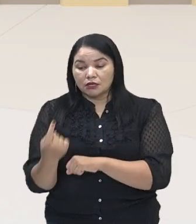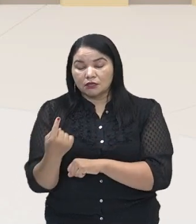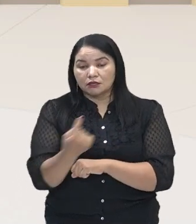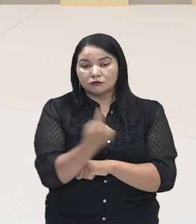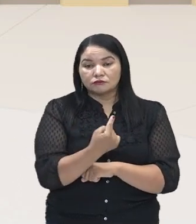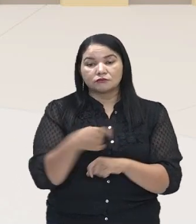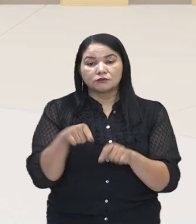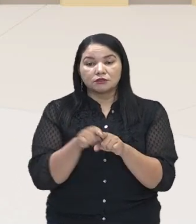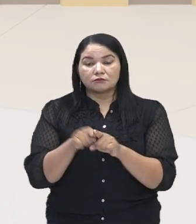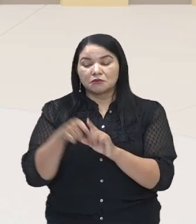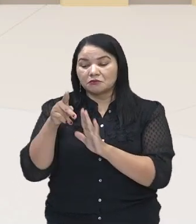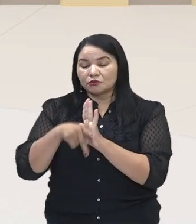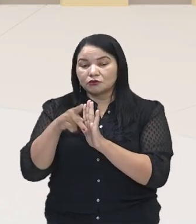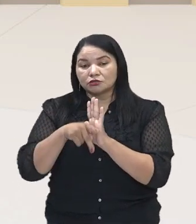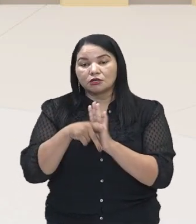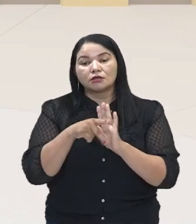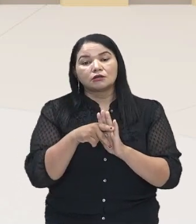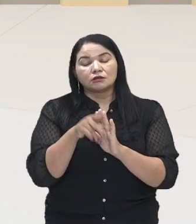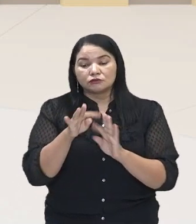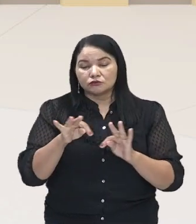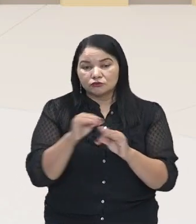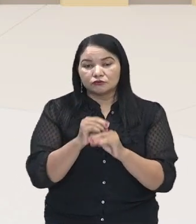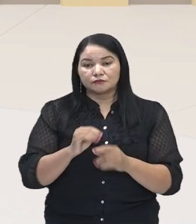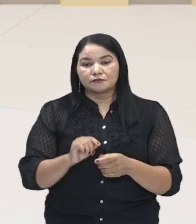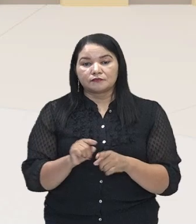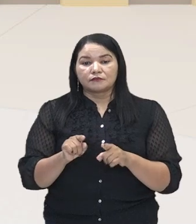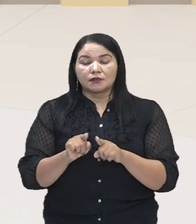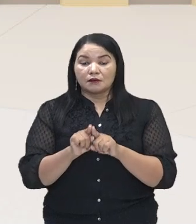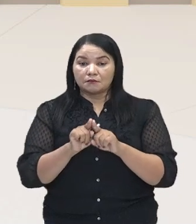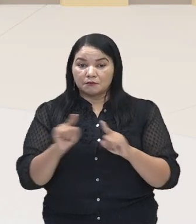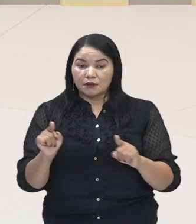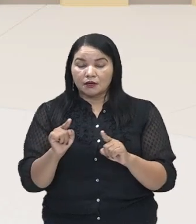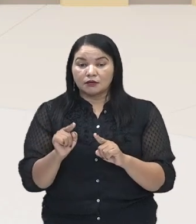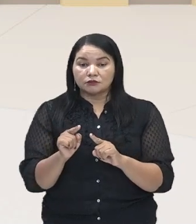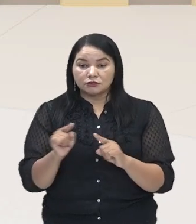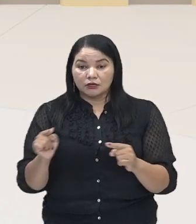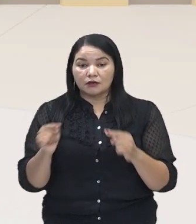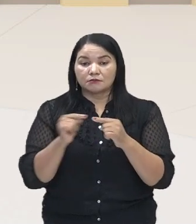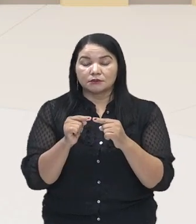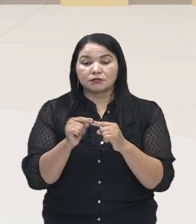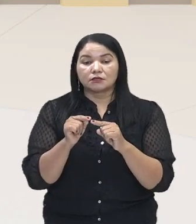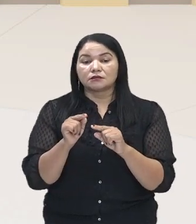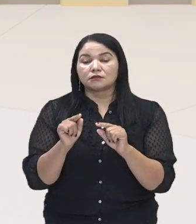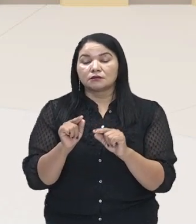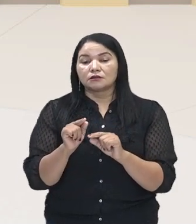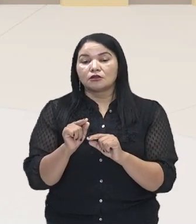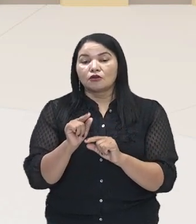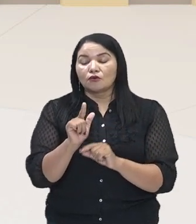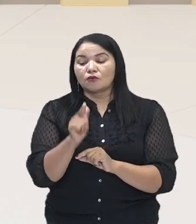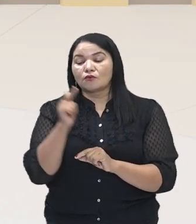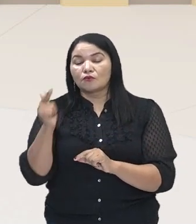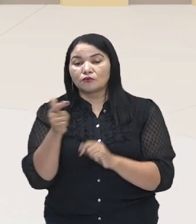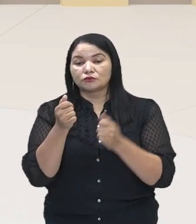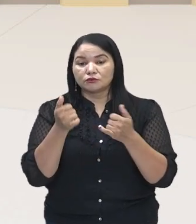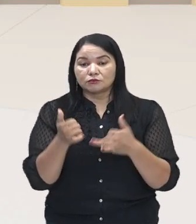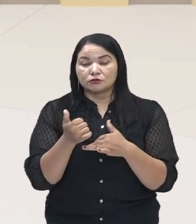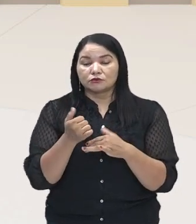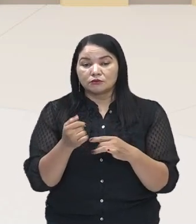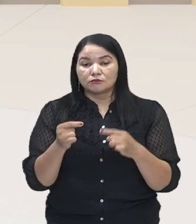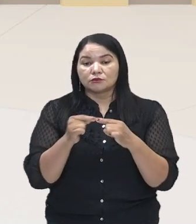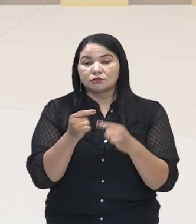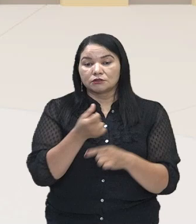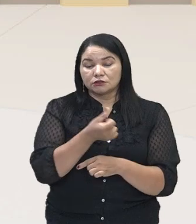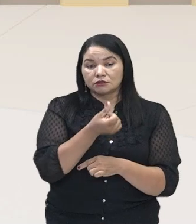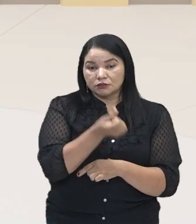particularidades. Claro, isso não vai contraponto em relação ao que a gente viu ali no 16, que